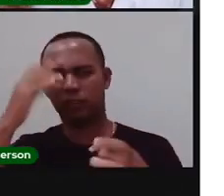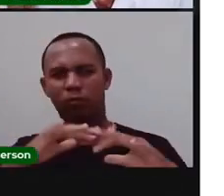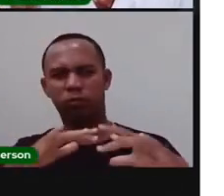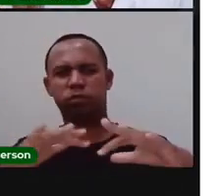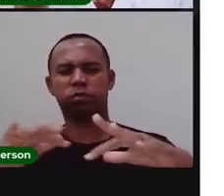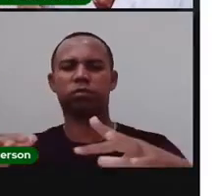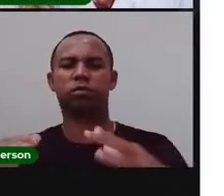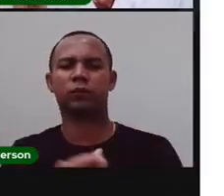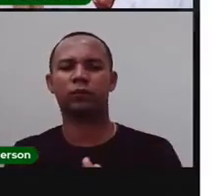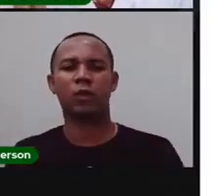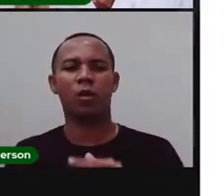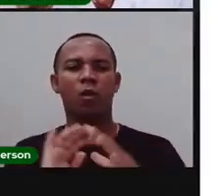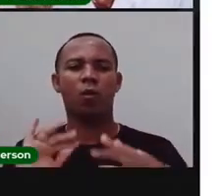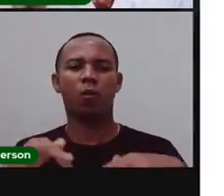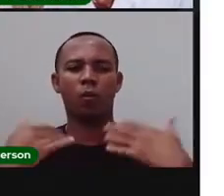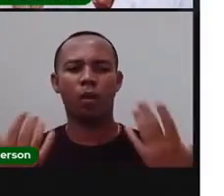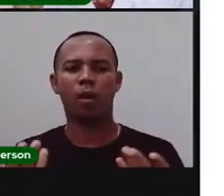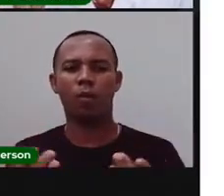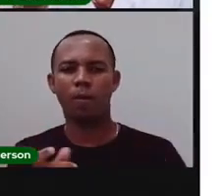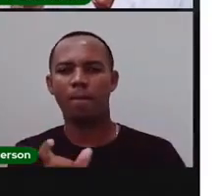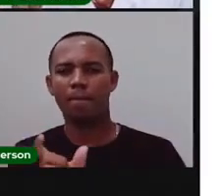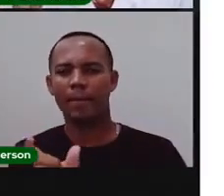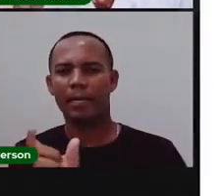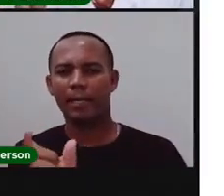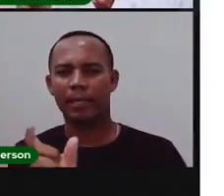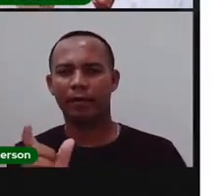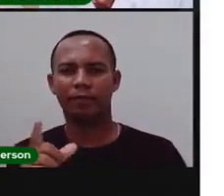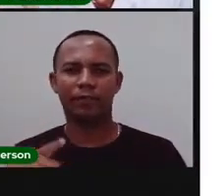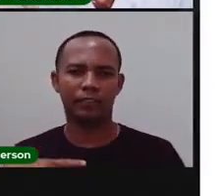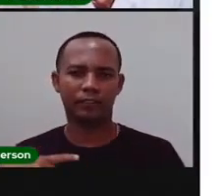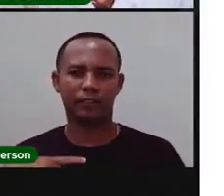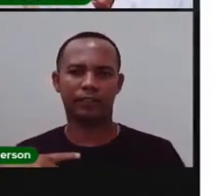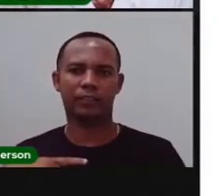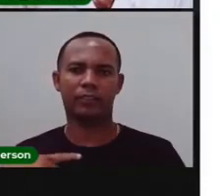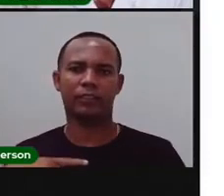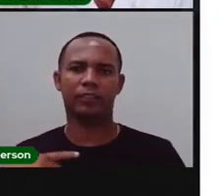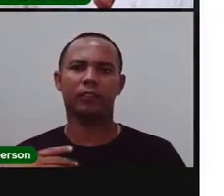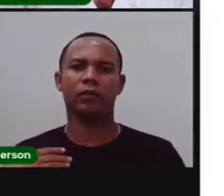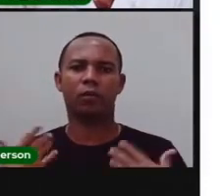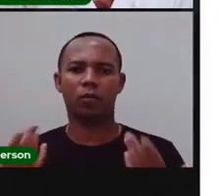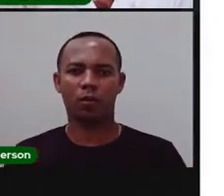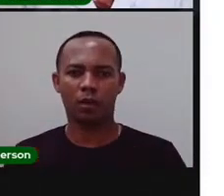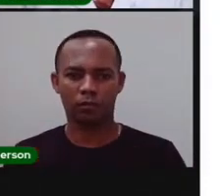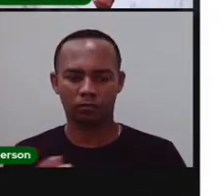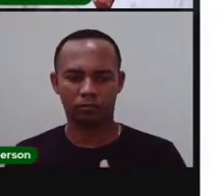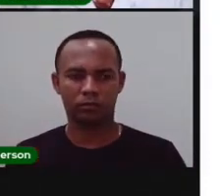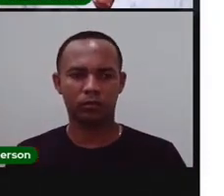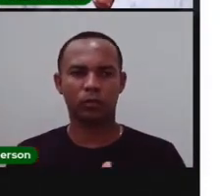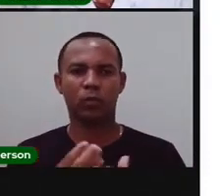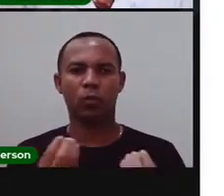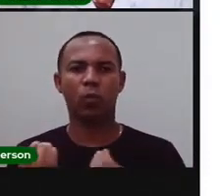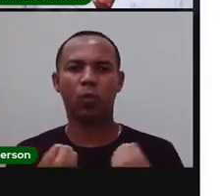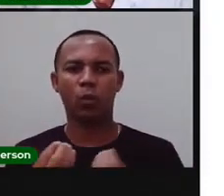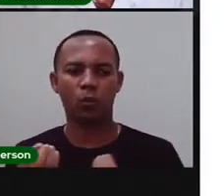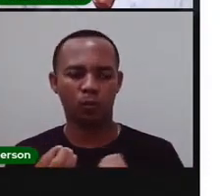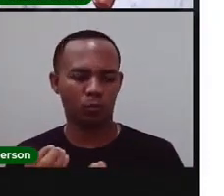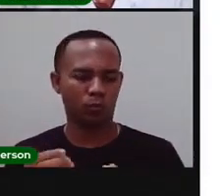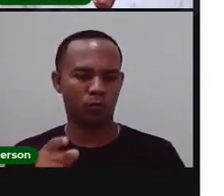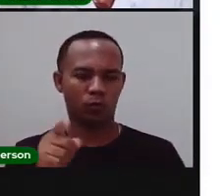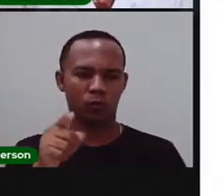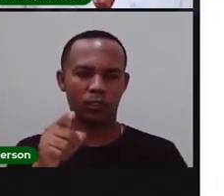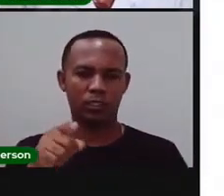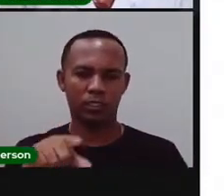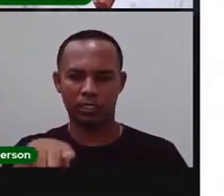multidão. Qual a sílaba mais forte? E como você iria